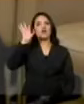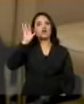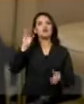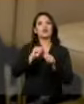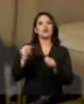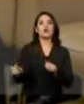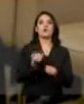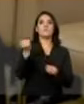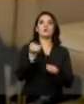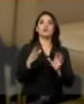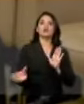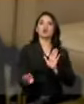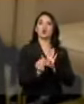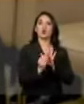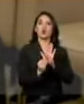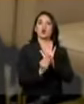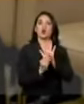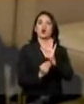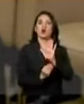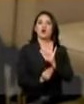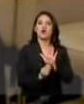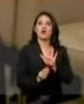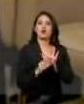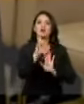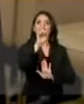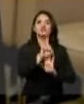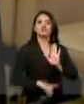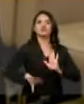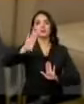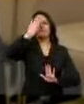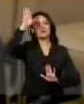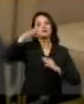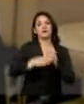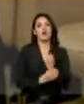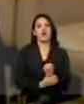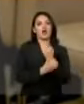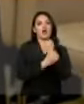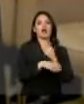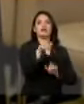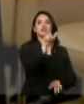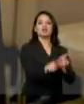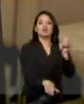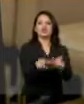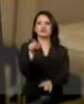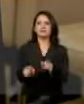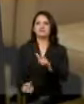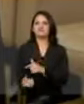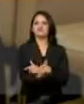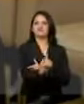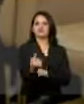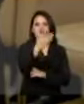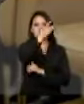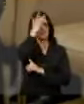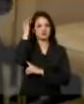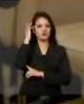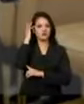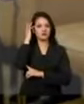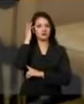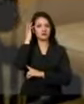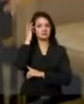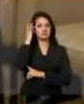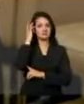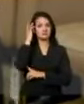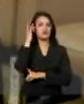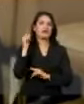catálogo de direitos fundamentais, de garantias individuais do cidadão, estava ele respondendo